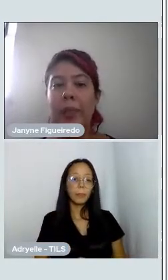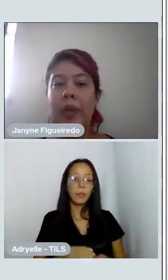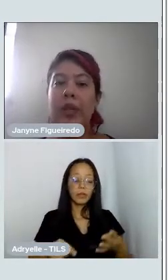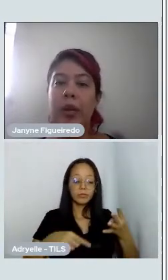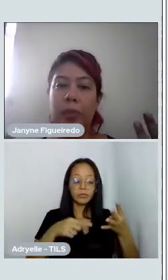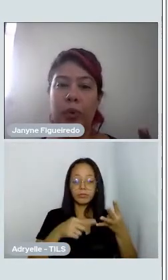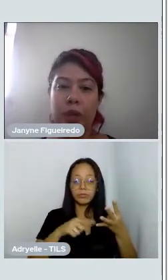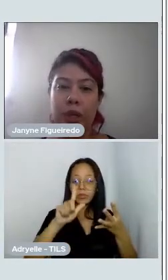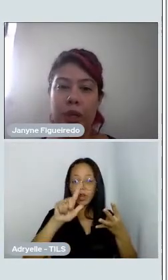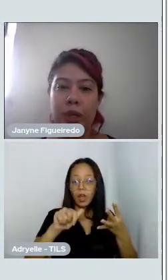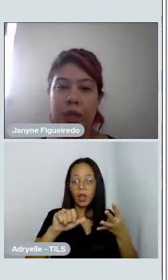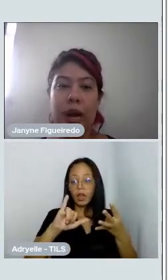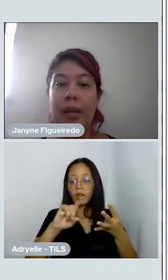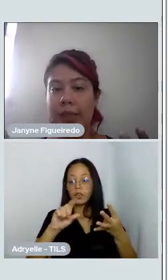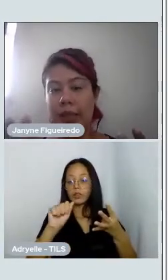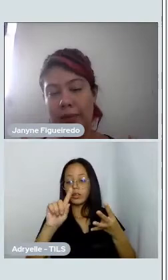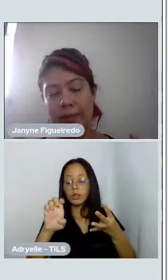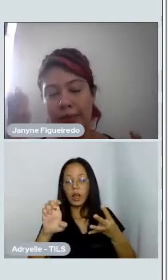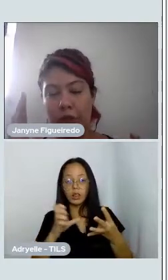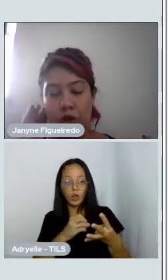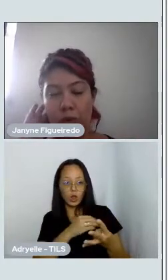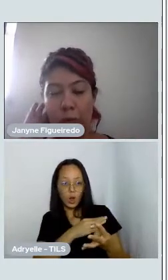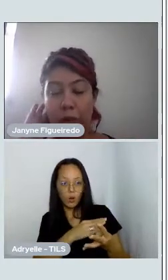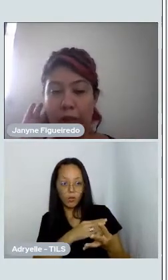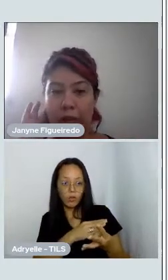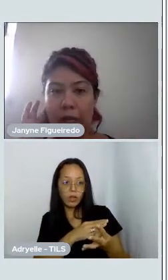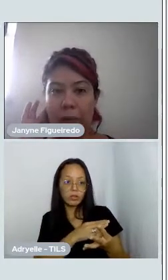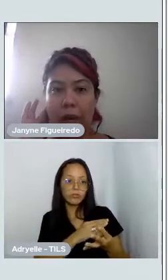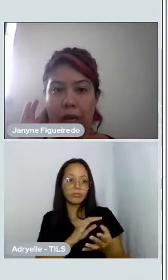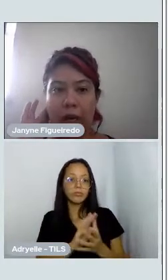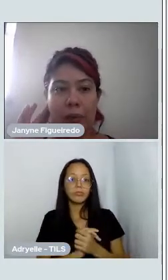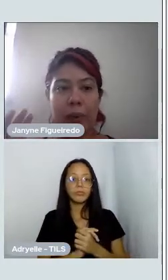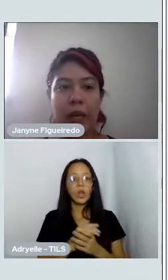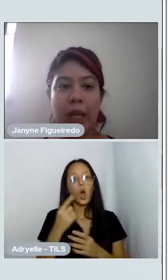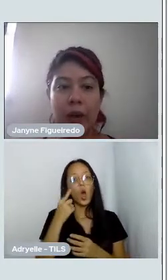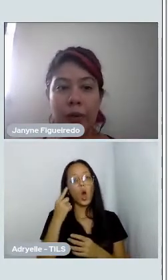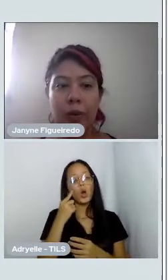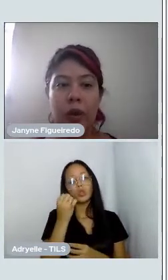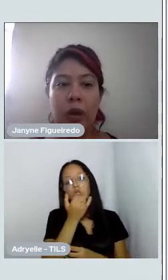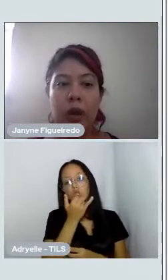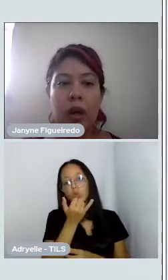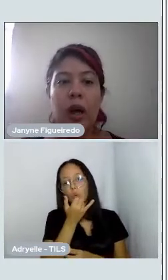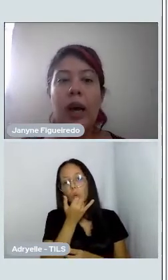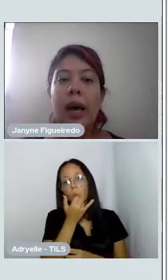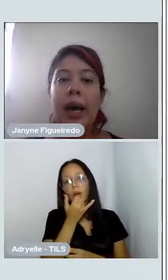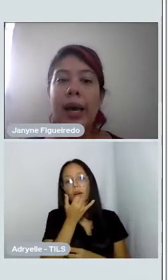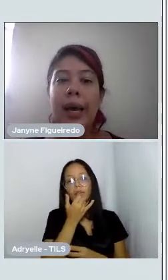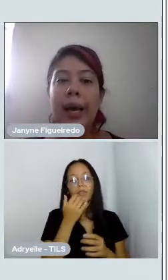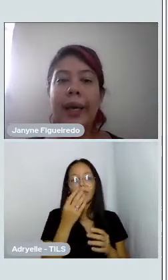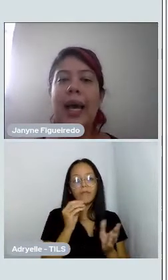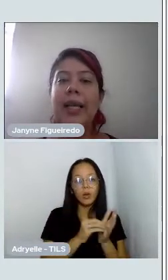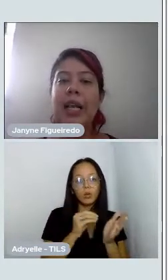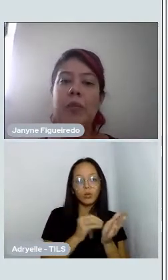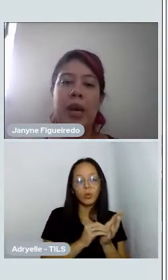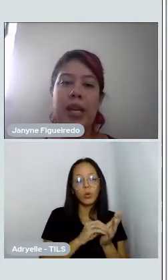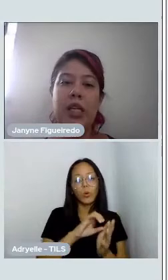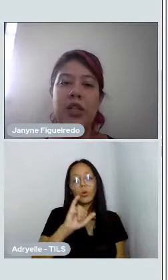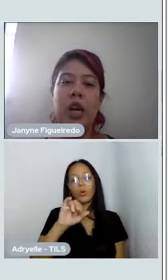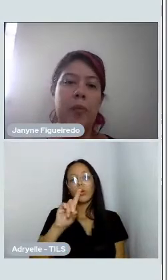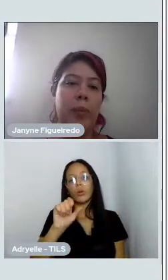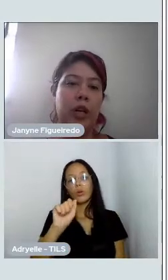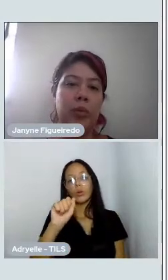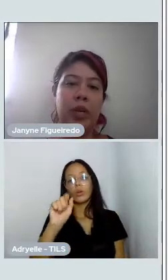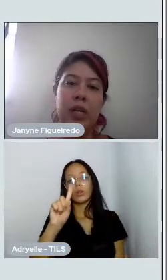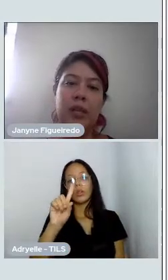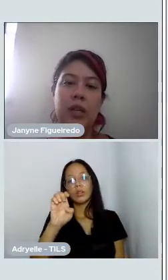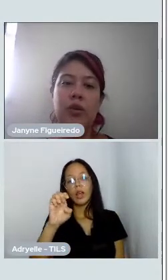Moderna, depois. Ah, sim, desculpa, pulei a Idade Média, perdão. Na Idade Média,